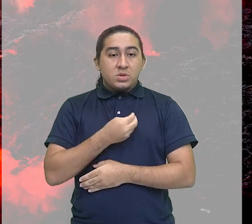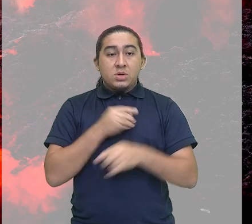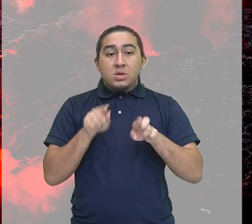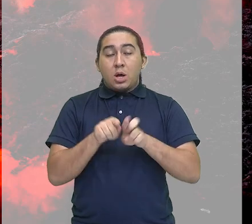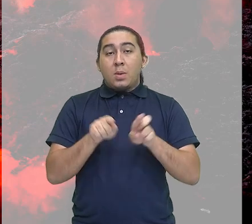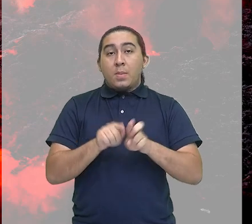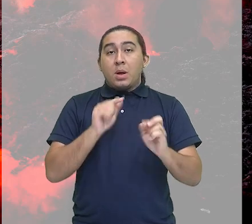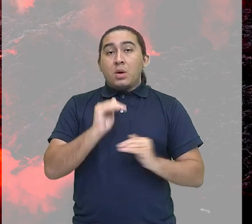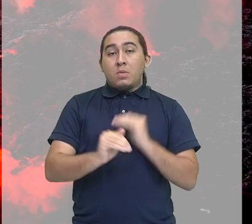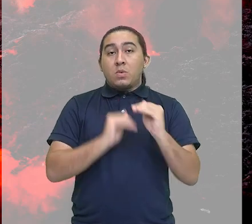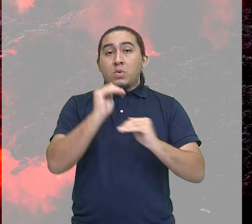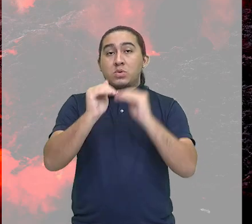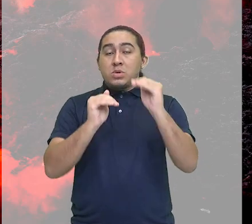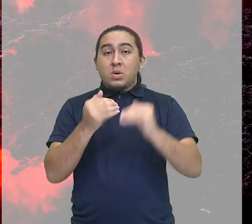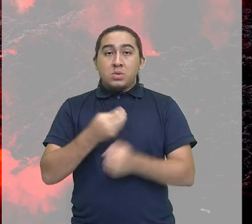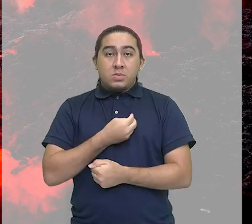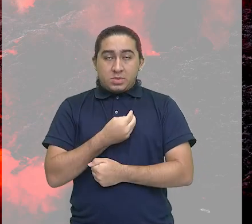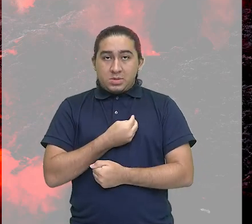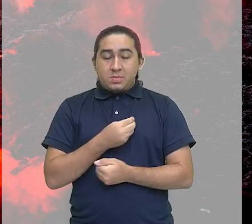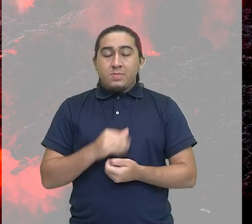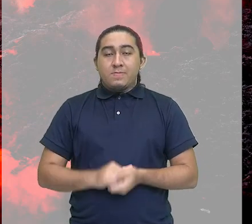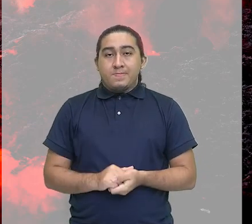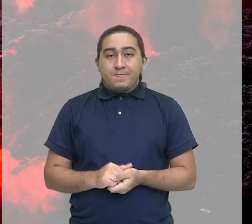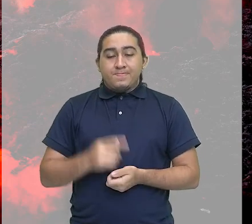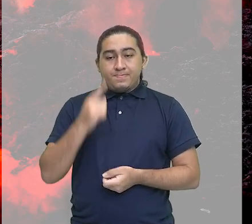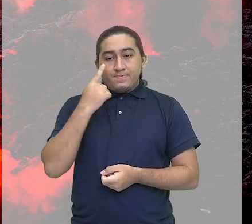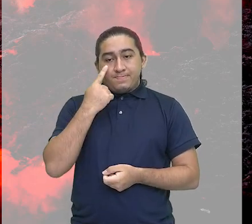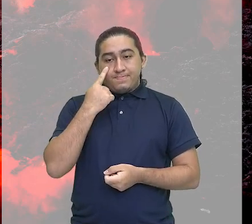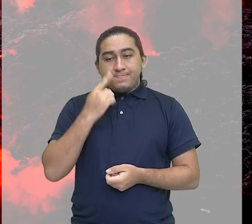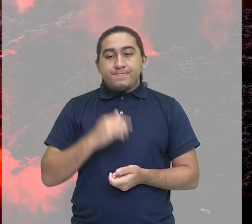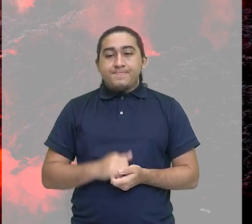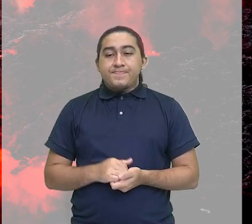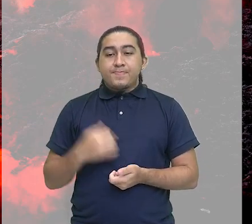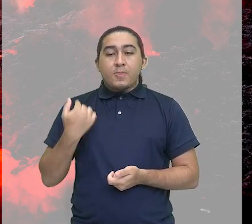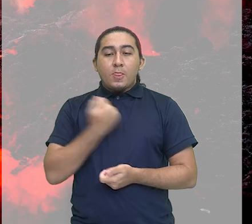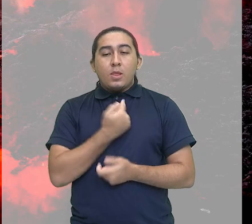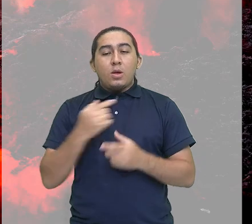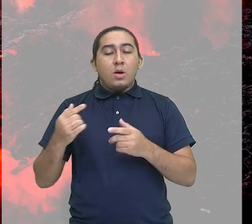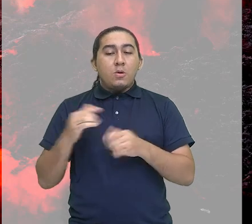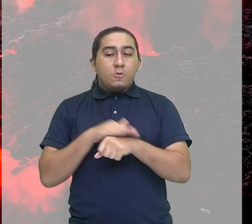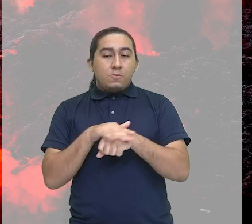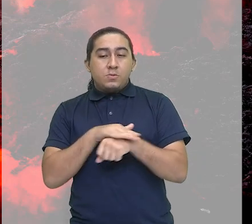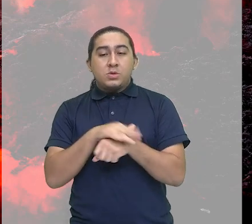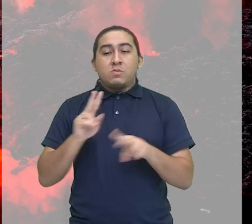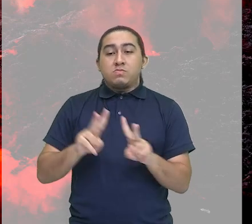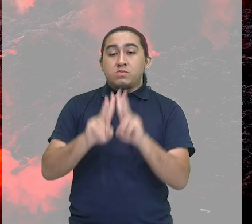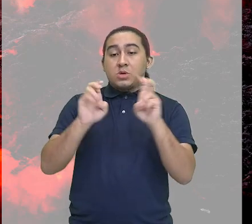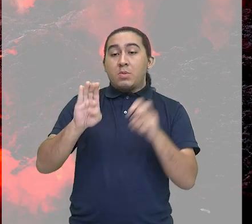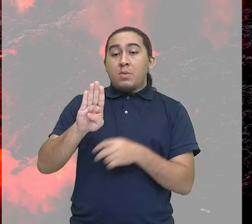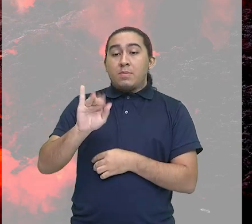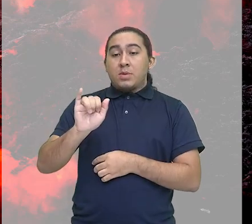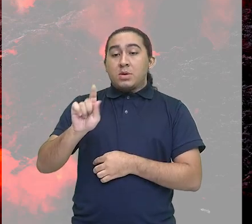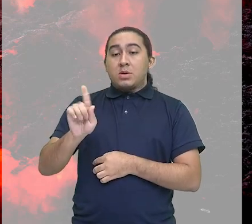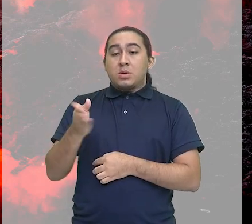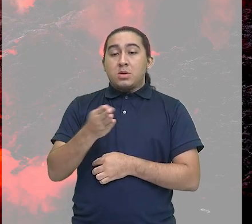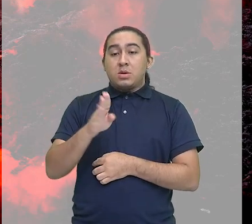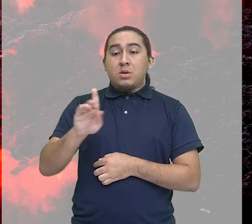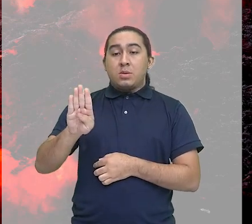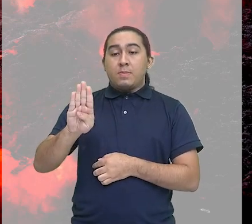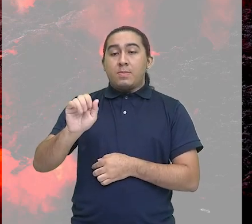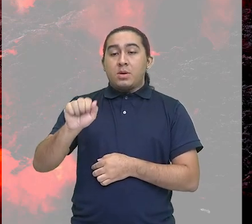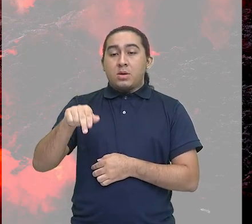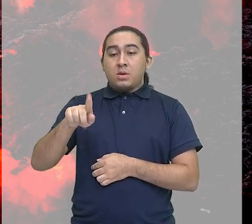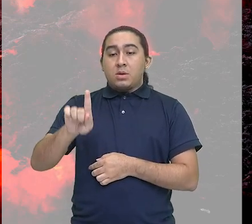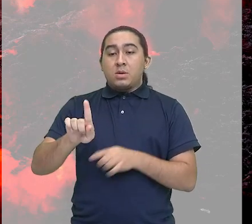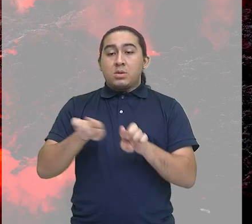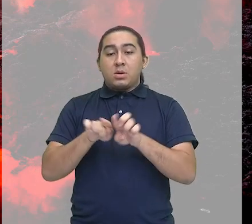a evolução das espécies. Olha só, nós vamos conversar aí sobre Big Bang, sobre a formação do universo